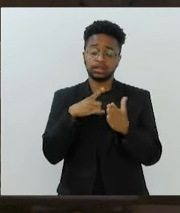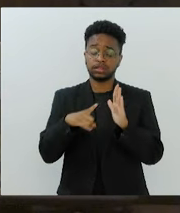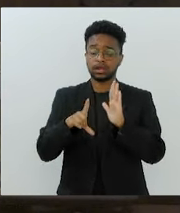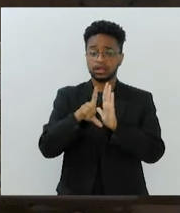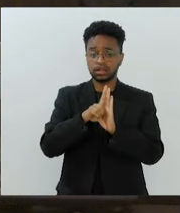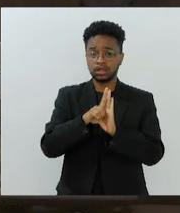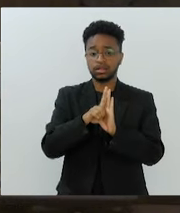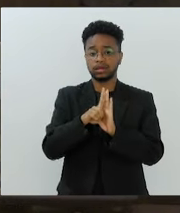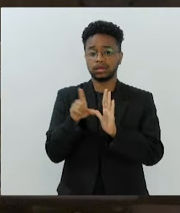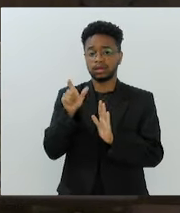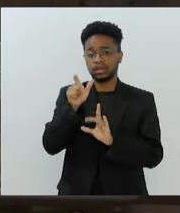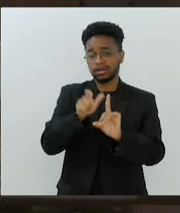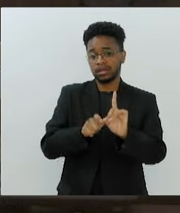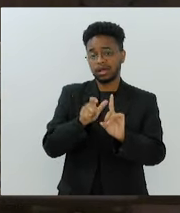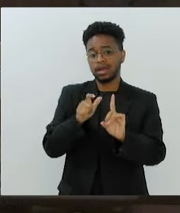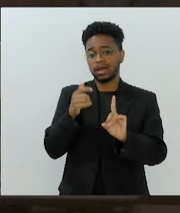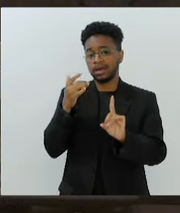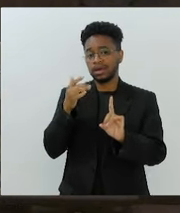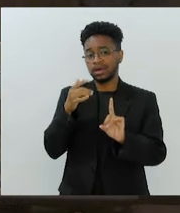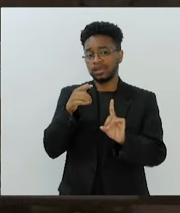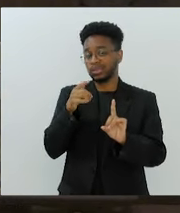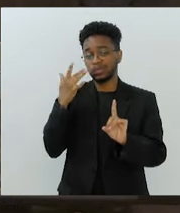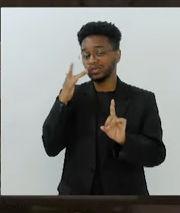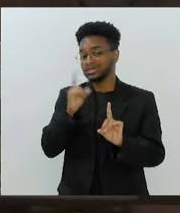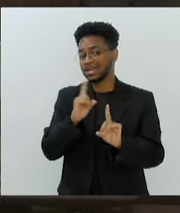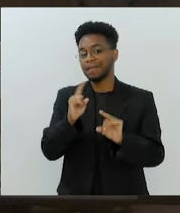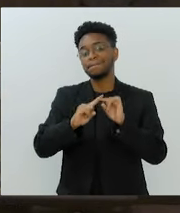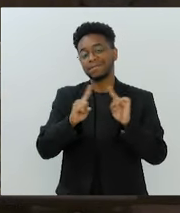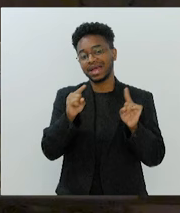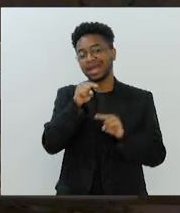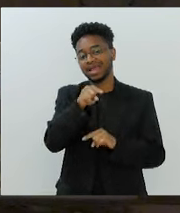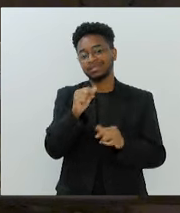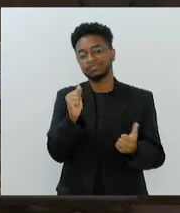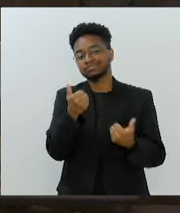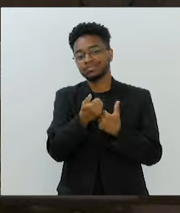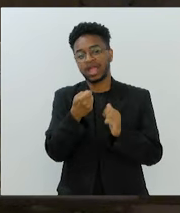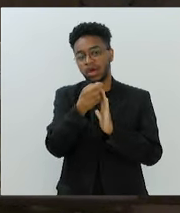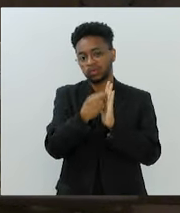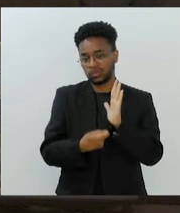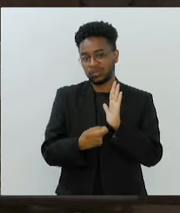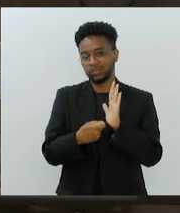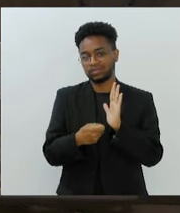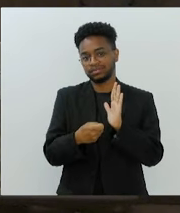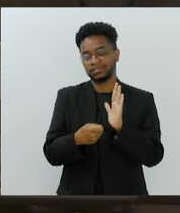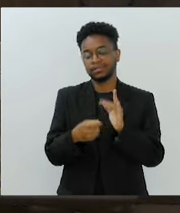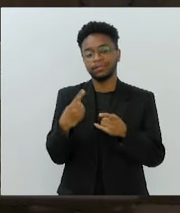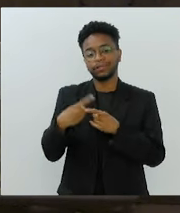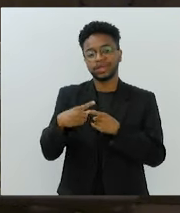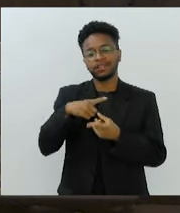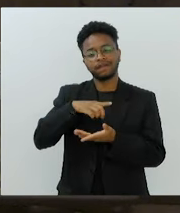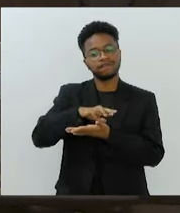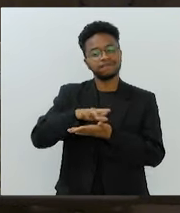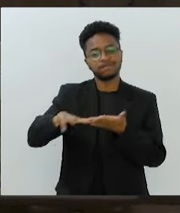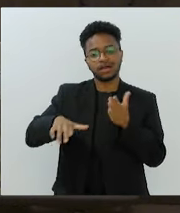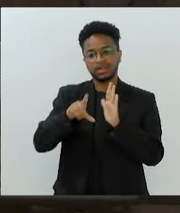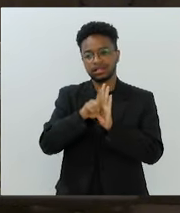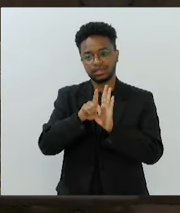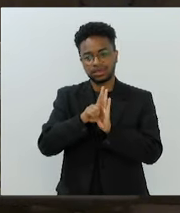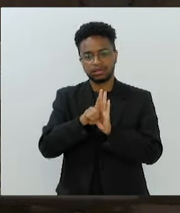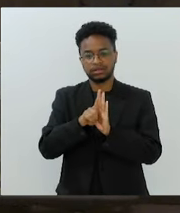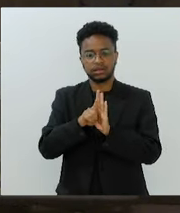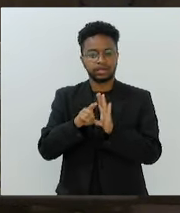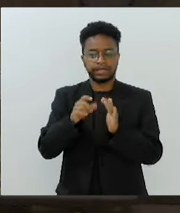o André, sem saber, é coautor, pelo menos coautor intelectual. Várias leis,